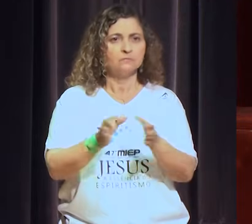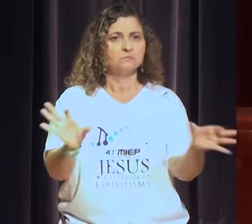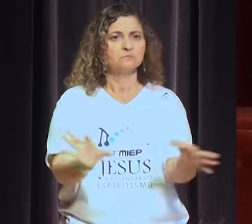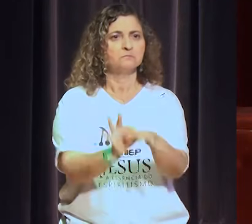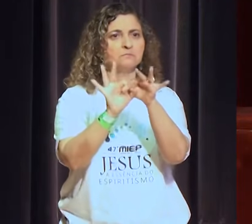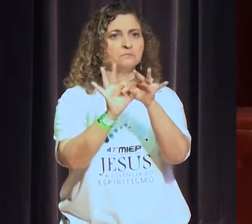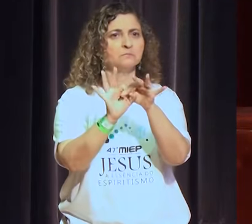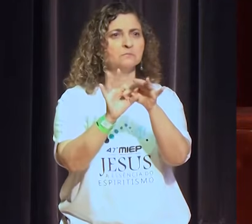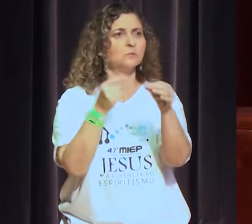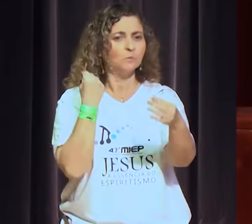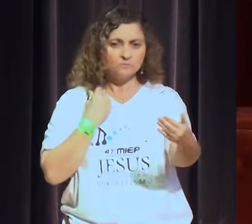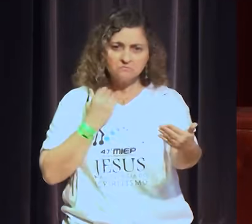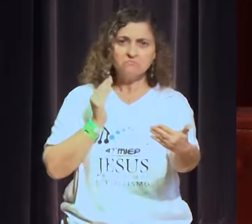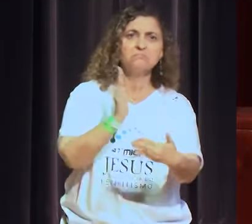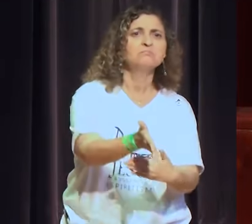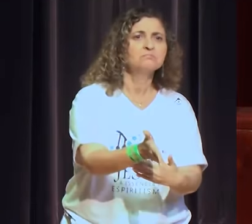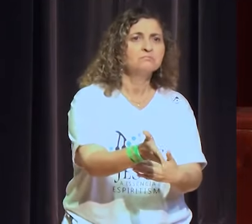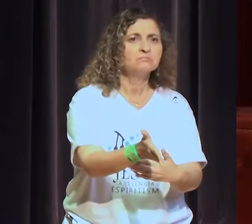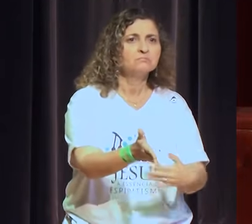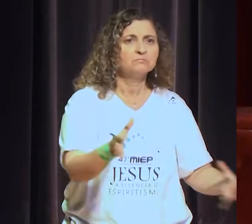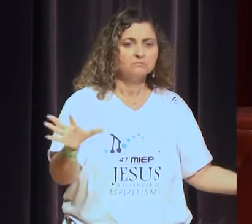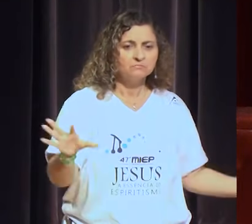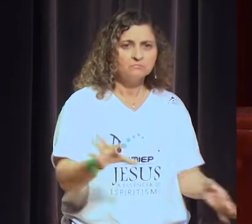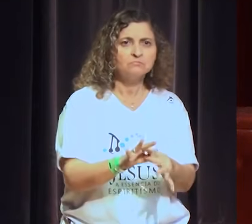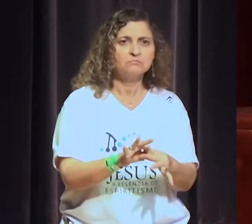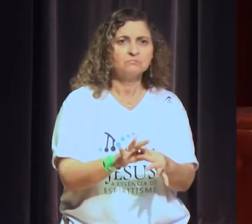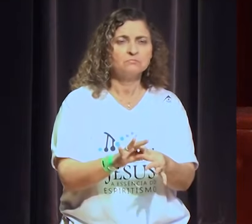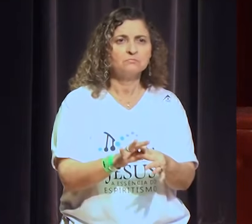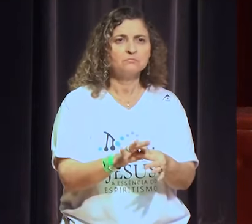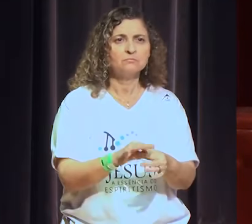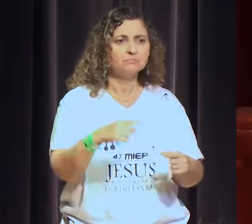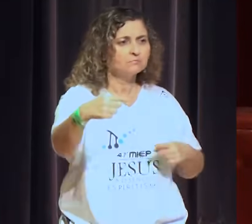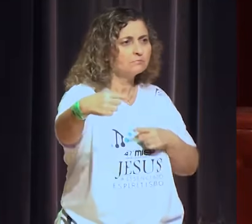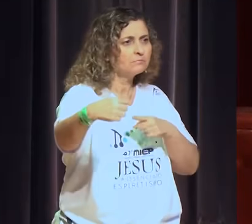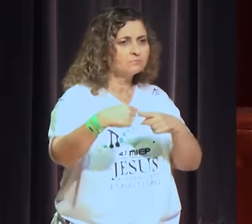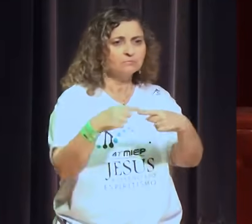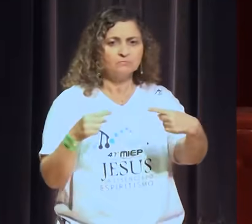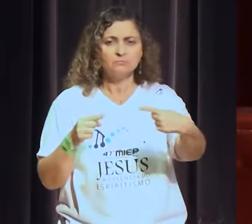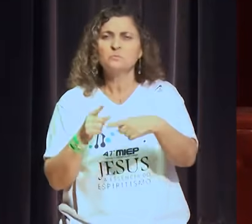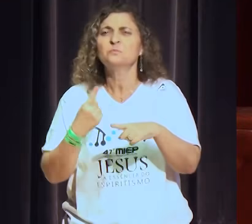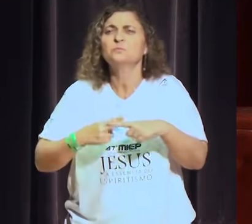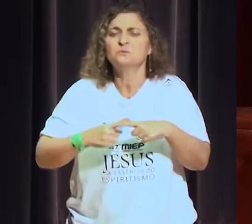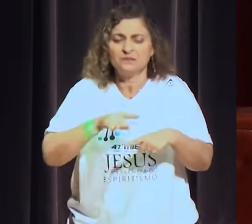O destino... Por que foi assim? Por que não foi assim?